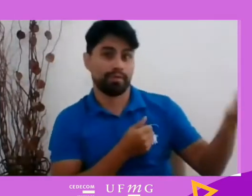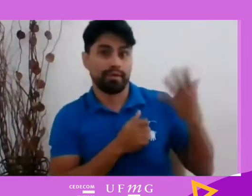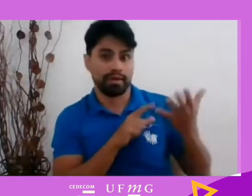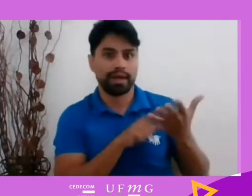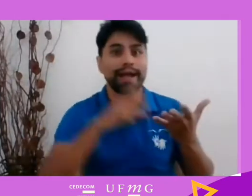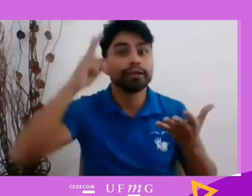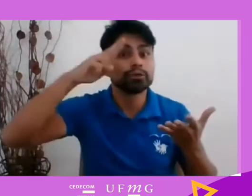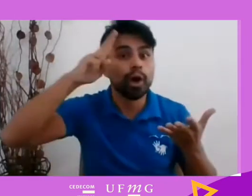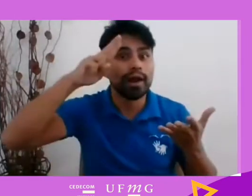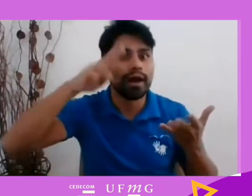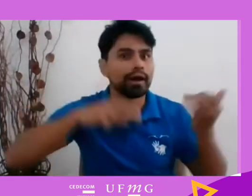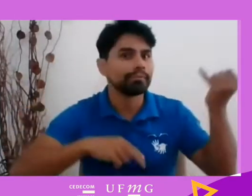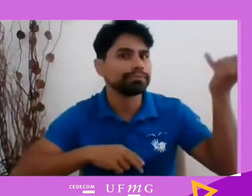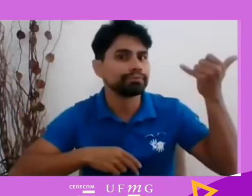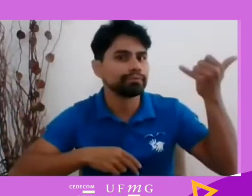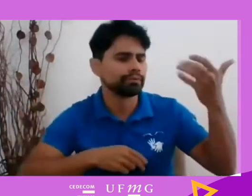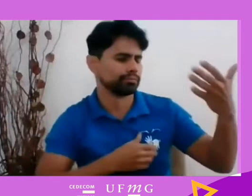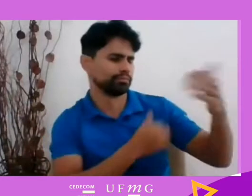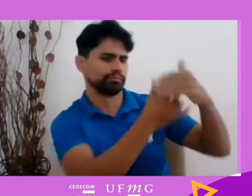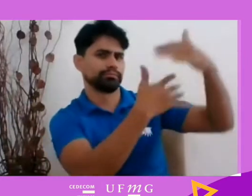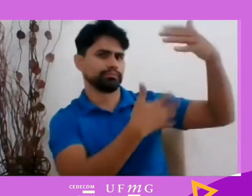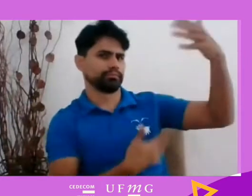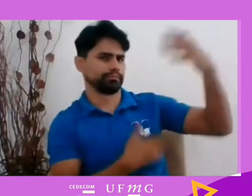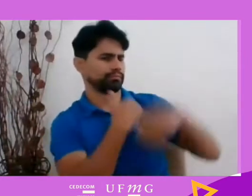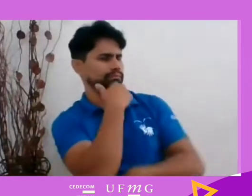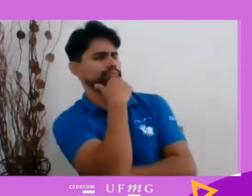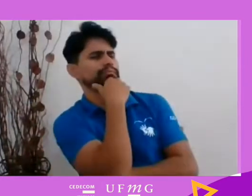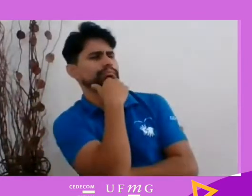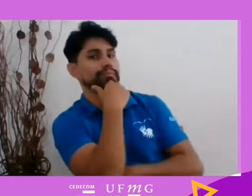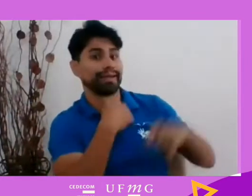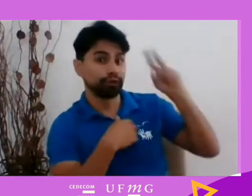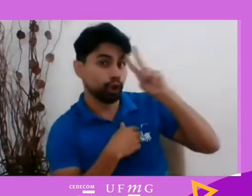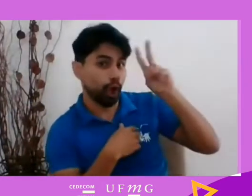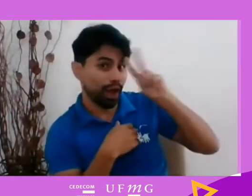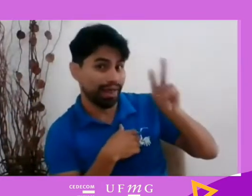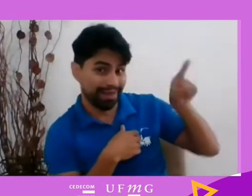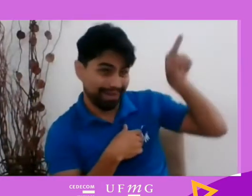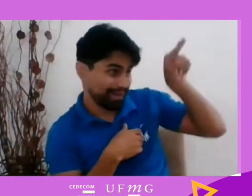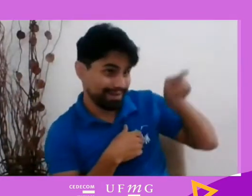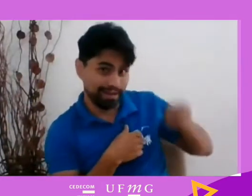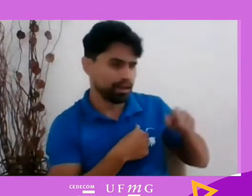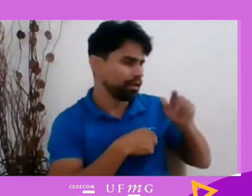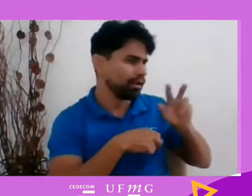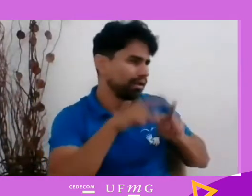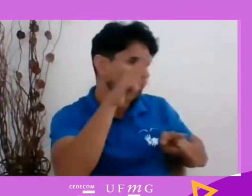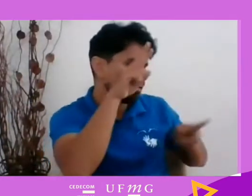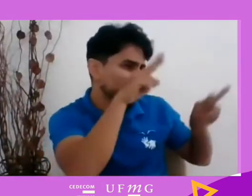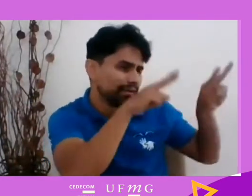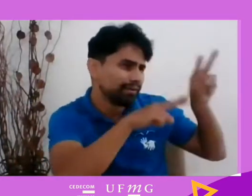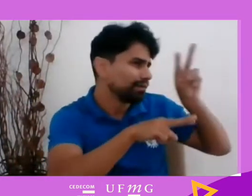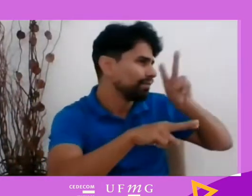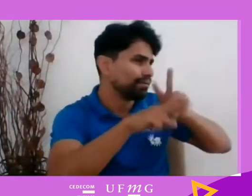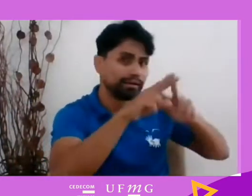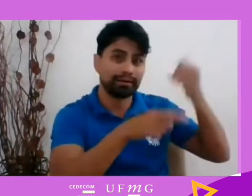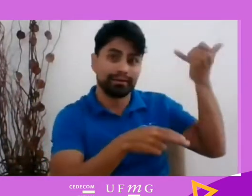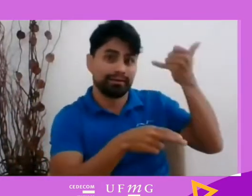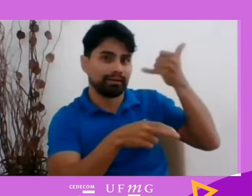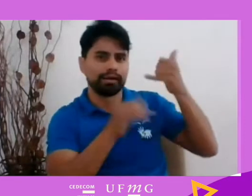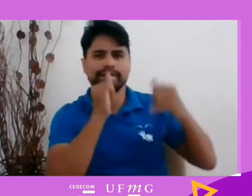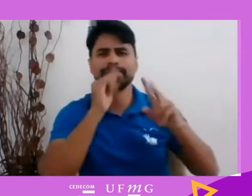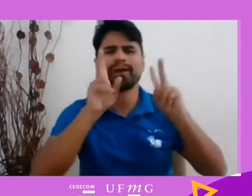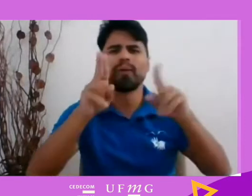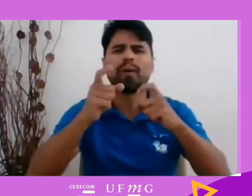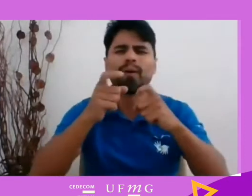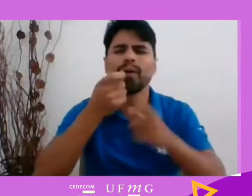Covid, que foi super compartilhado e tal. Há uma série de notícias desse tipo. A própria cloroquina é um exemplo melhor.